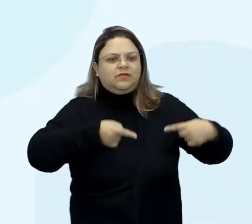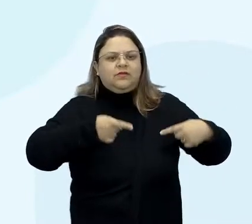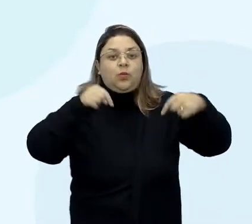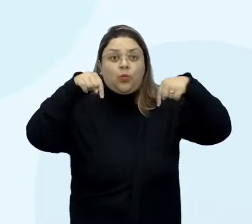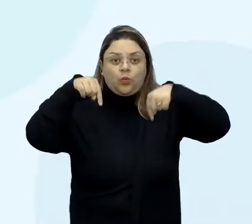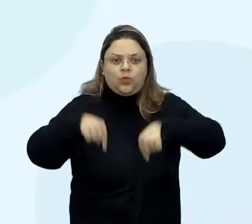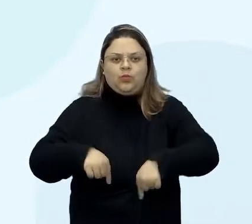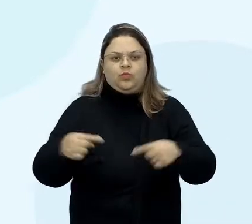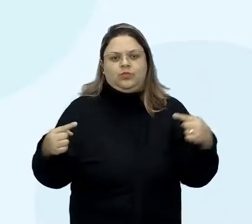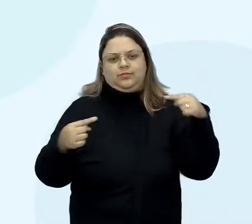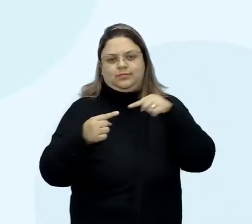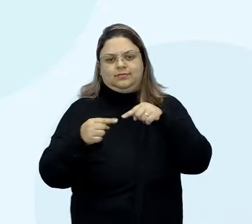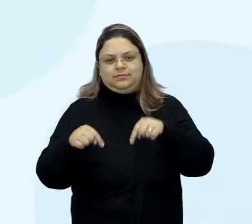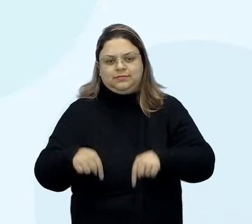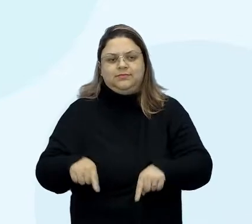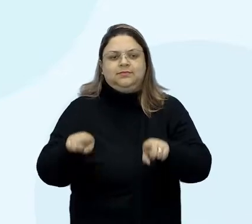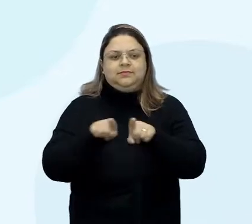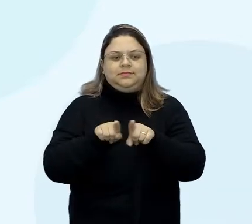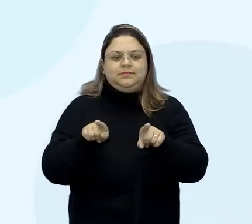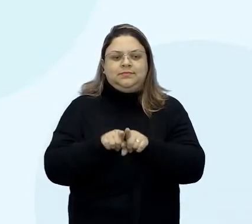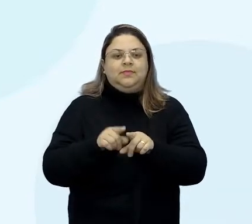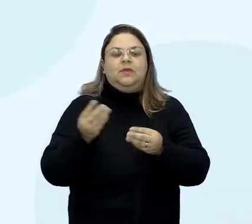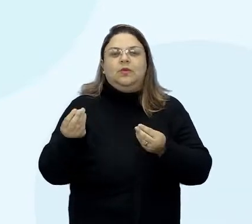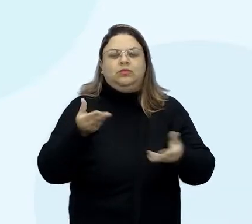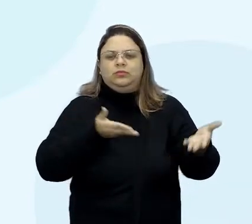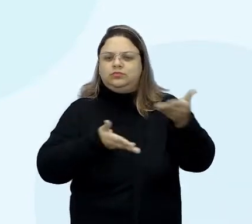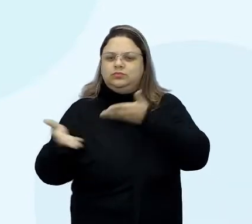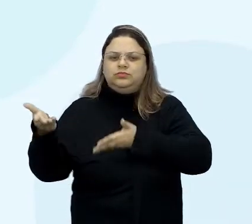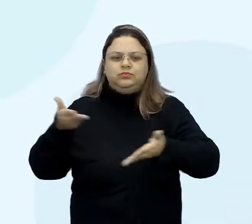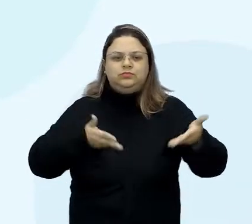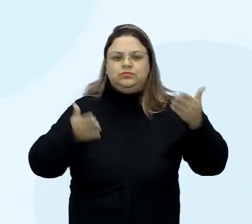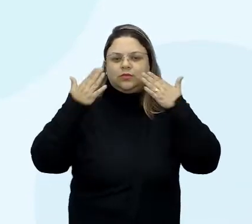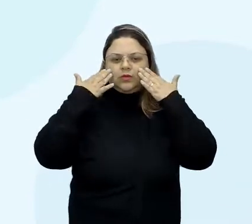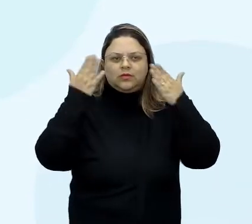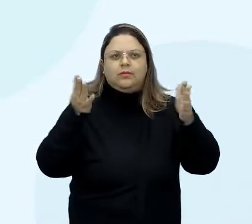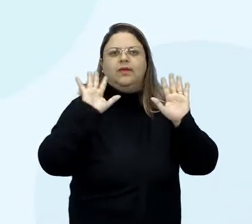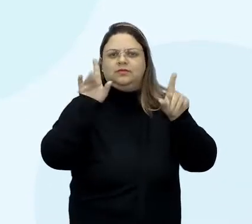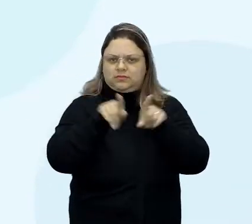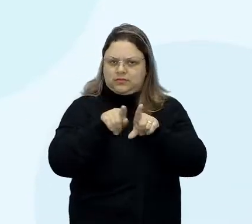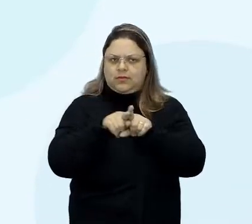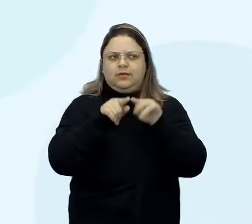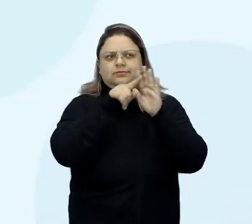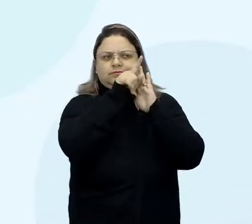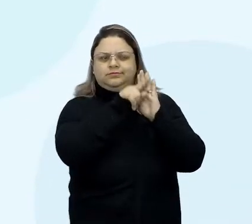discutindo princípios e objetivos dessa atuação de maneira crítica,